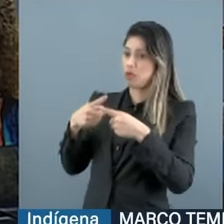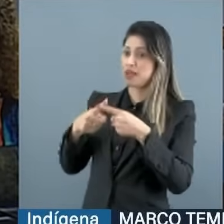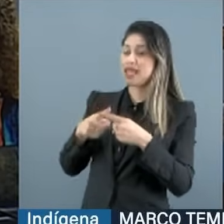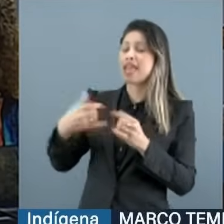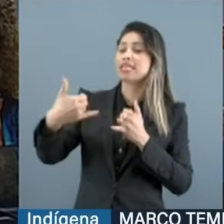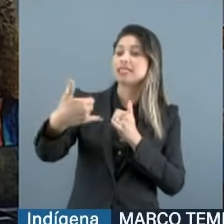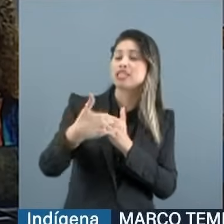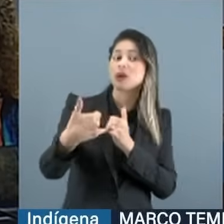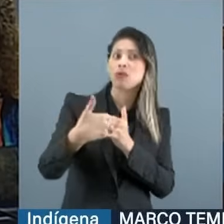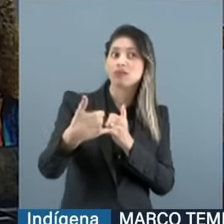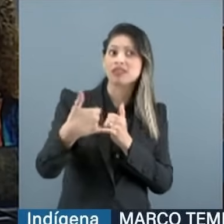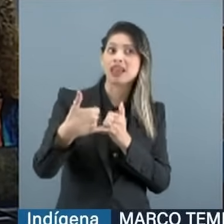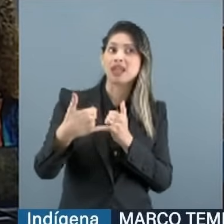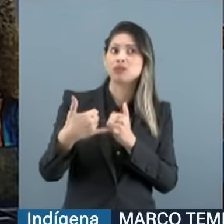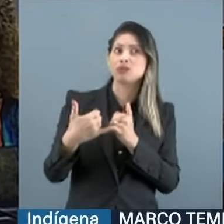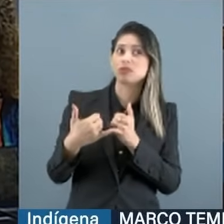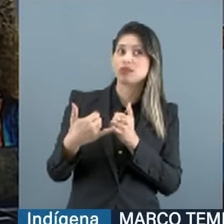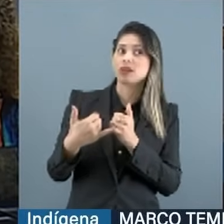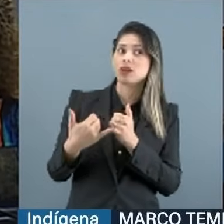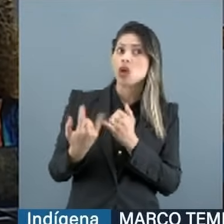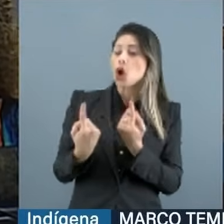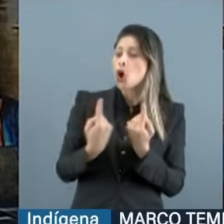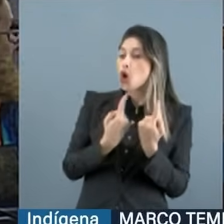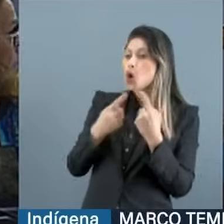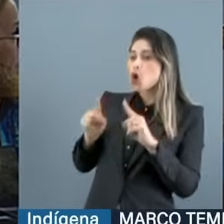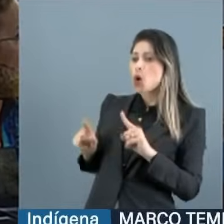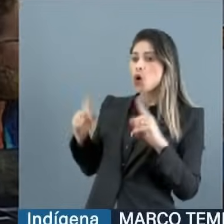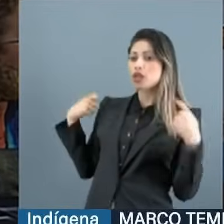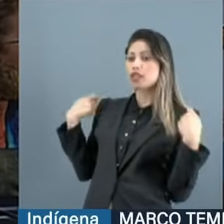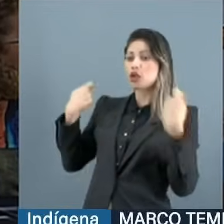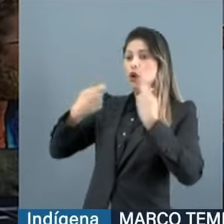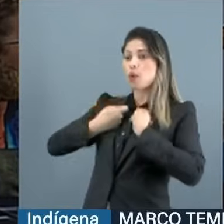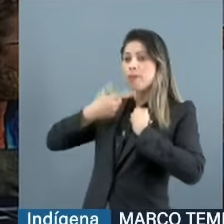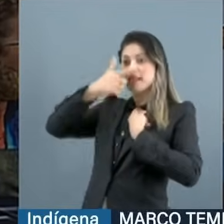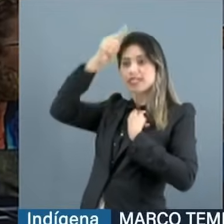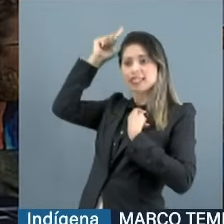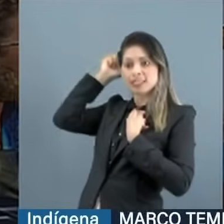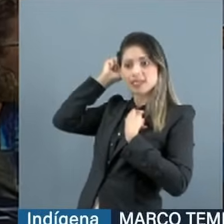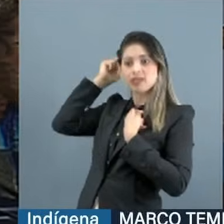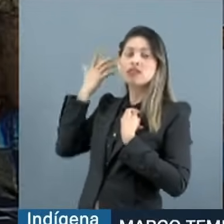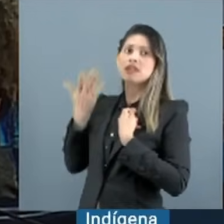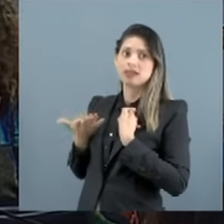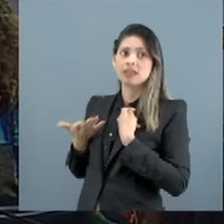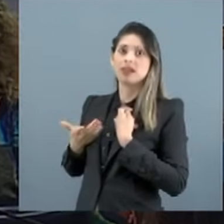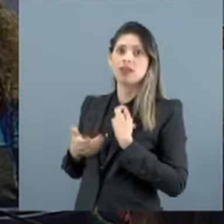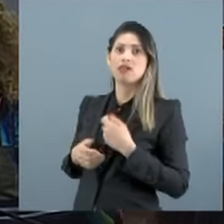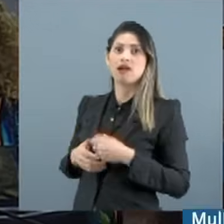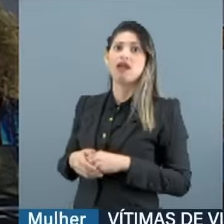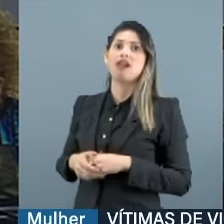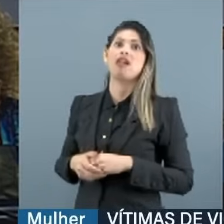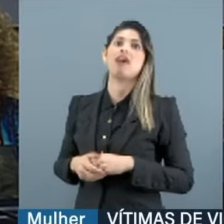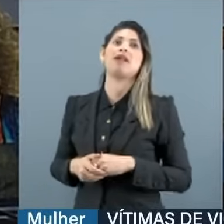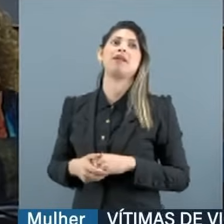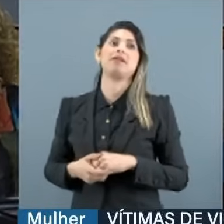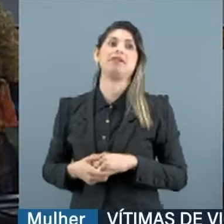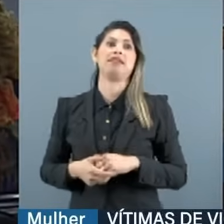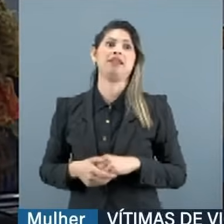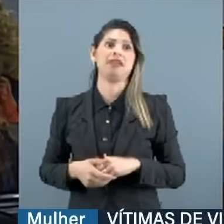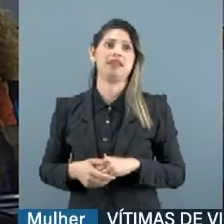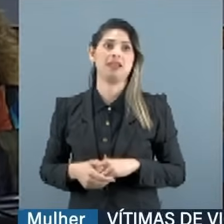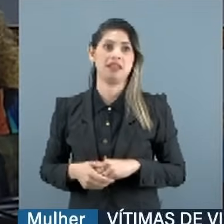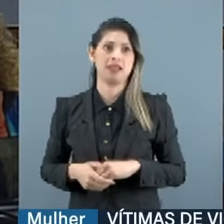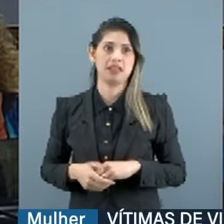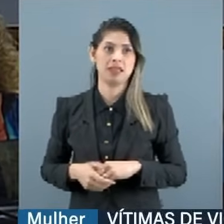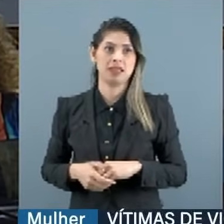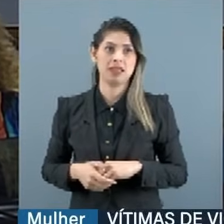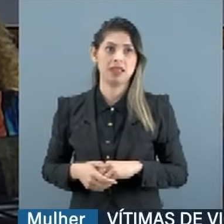para alguma ação contra o ministro e que as eleições seriam refeitas, né? Ou Você então. melhor, que as eleições fossem